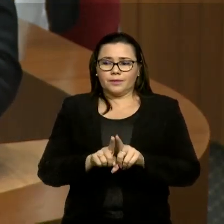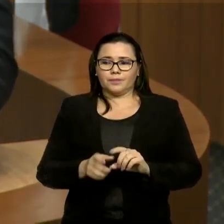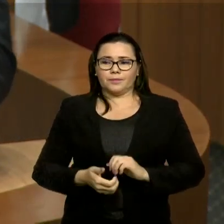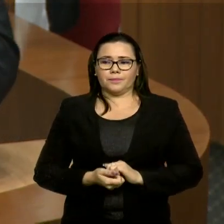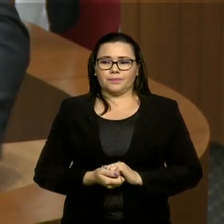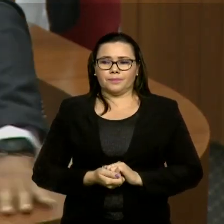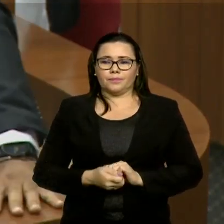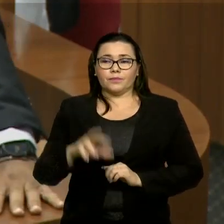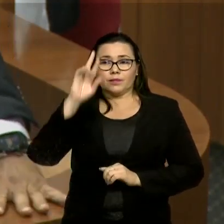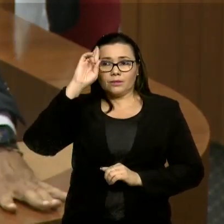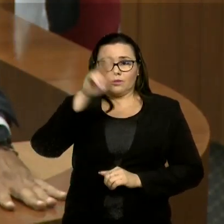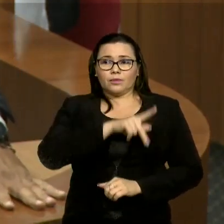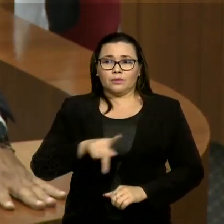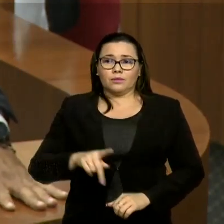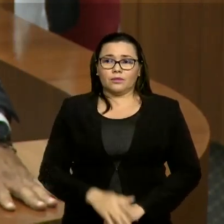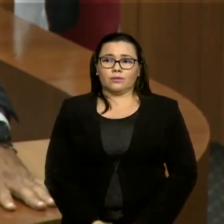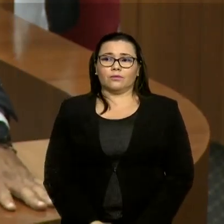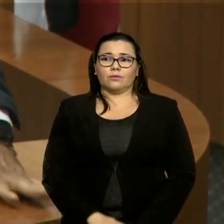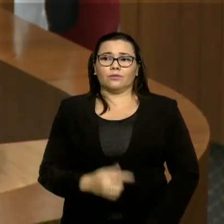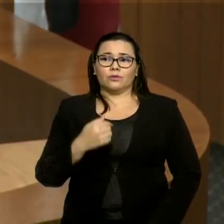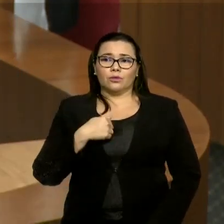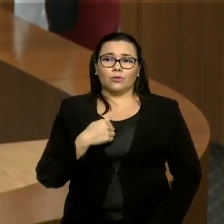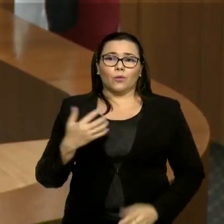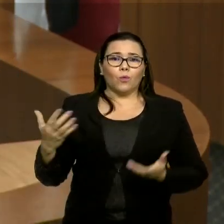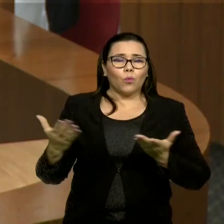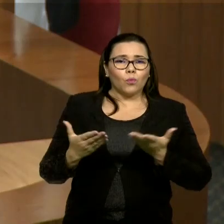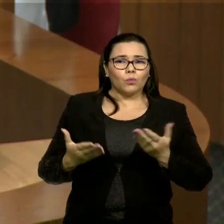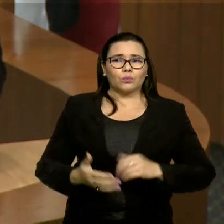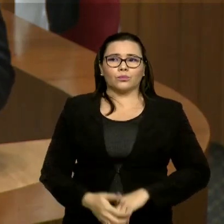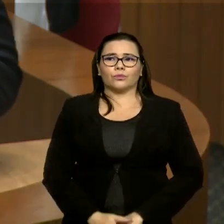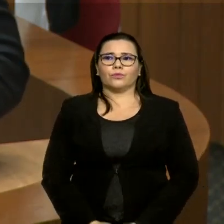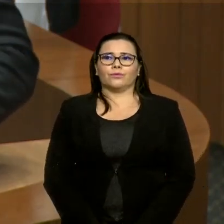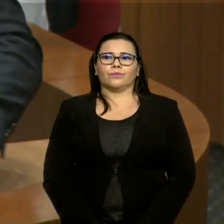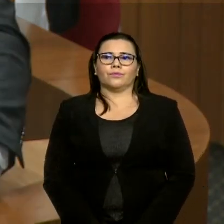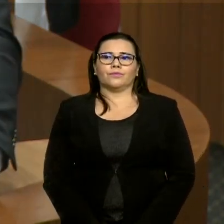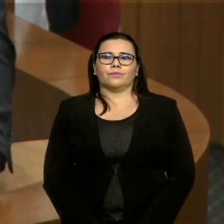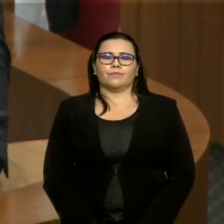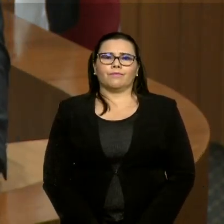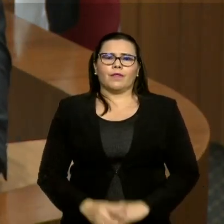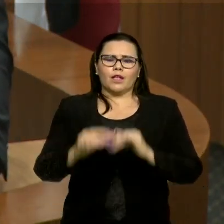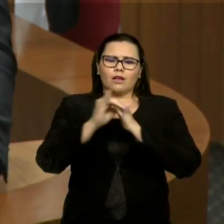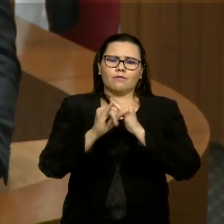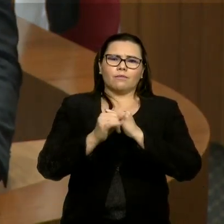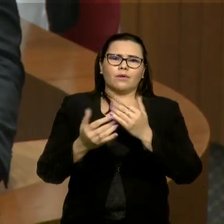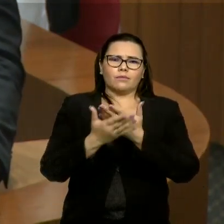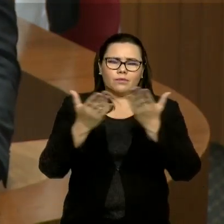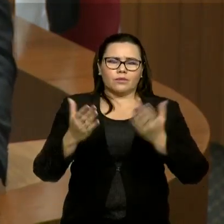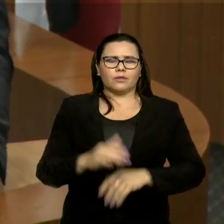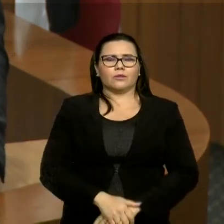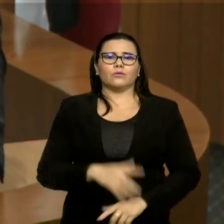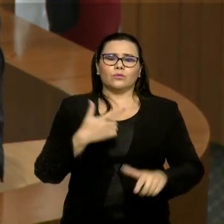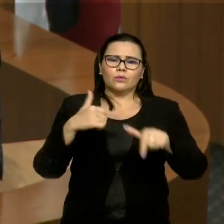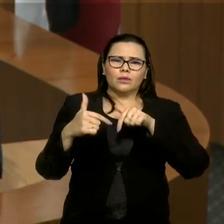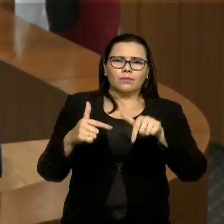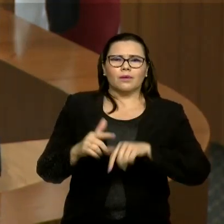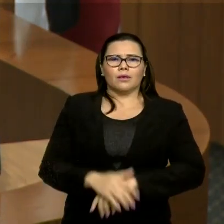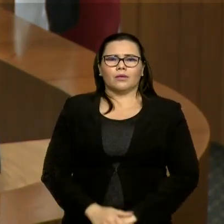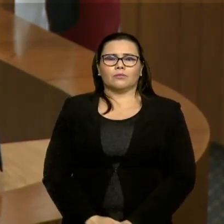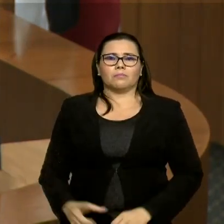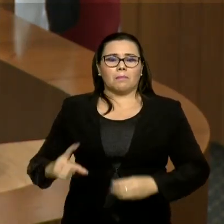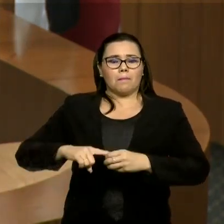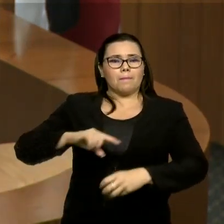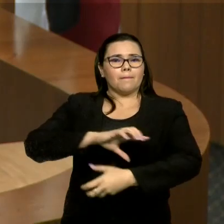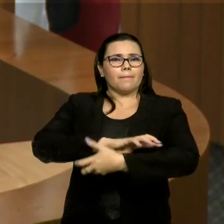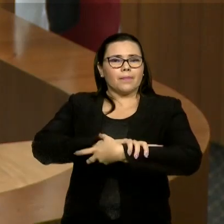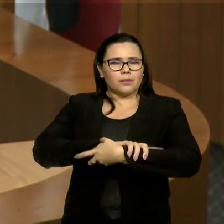Senhor presidente, eu venho destacar hoje uma ação que nós fizemos em parceria com o governo do